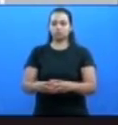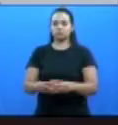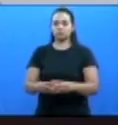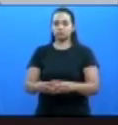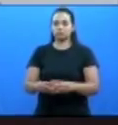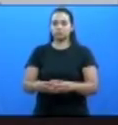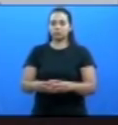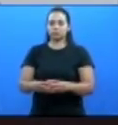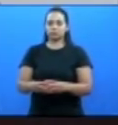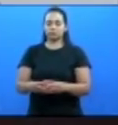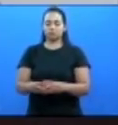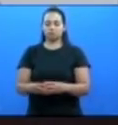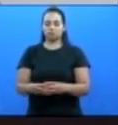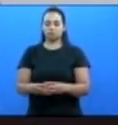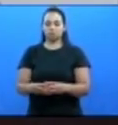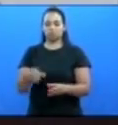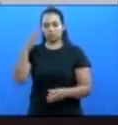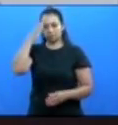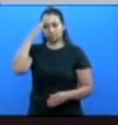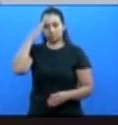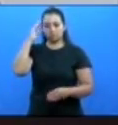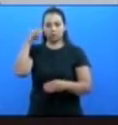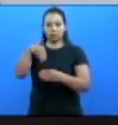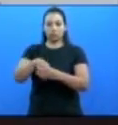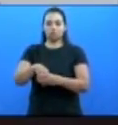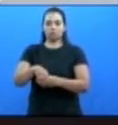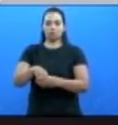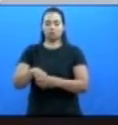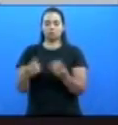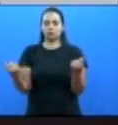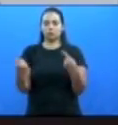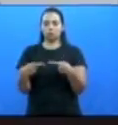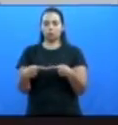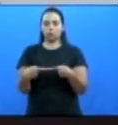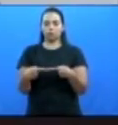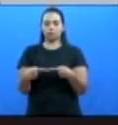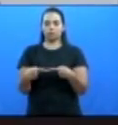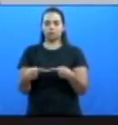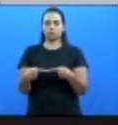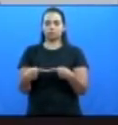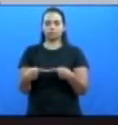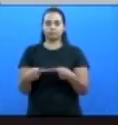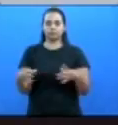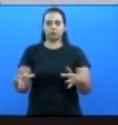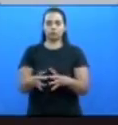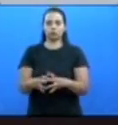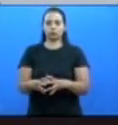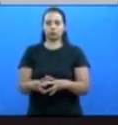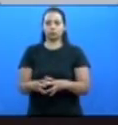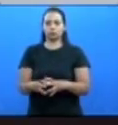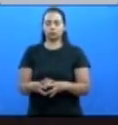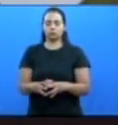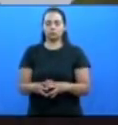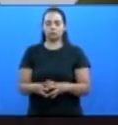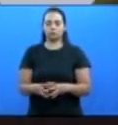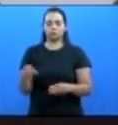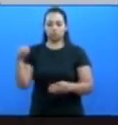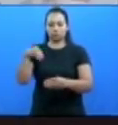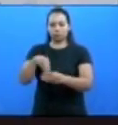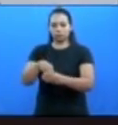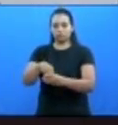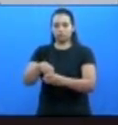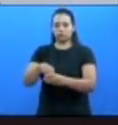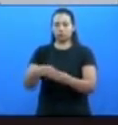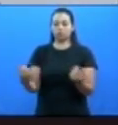pedindo antecipadamente a verificação de votação, porque ele é contrário. Quem quiser votar em globo, né, basta votar contrário, então, à votação